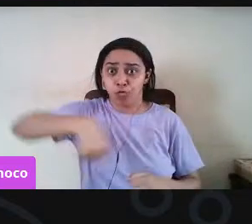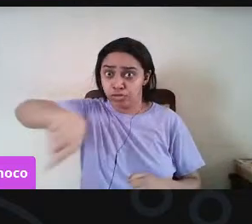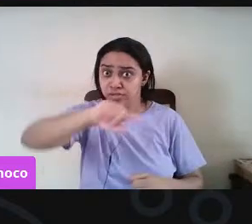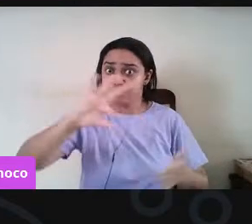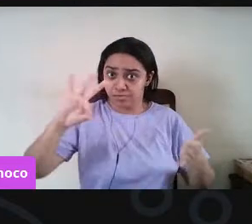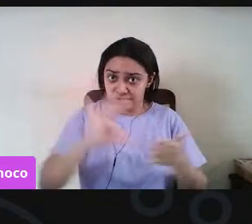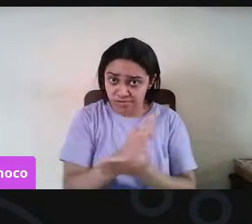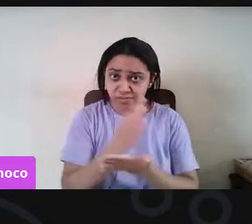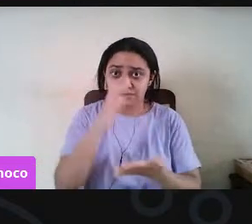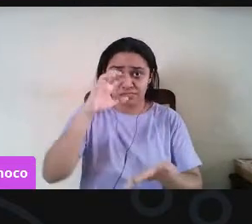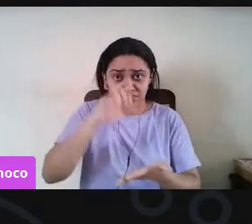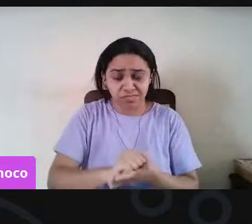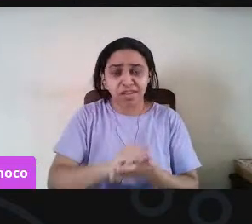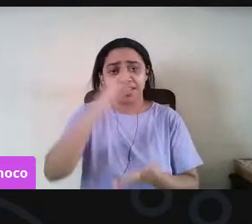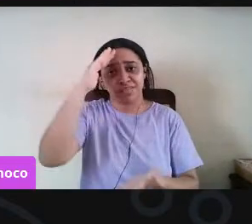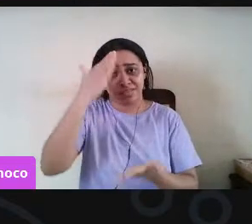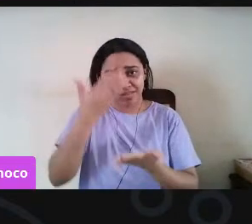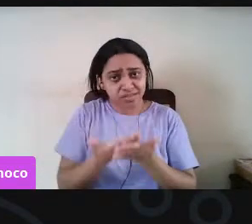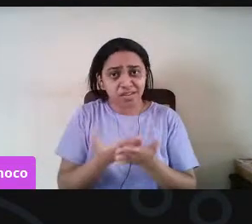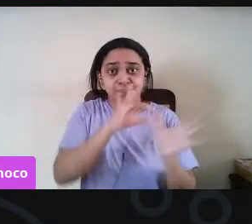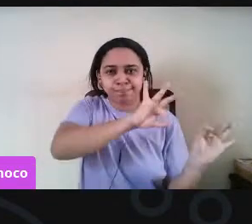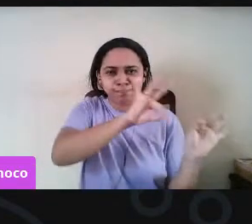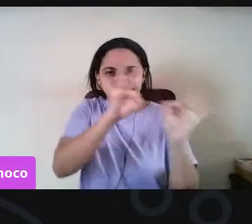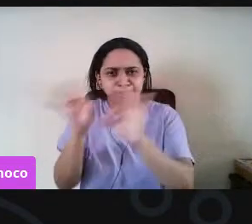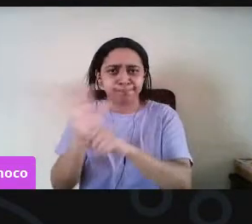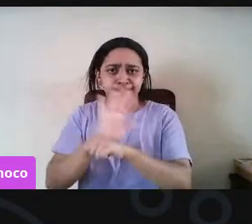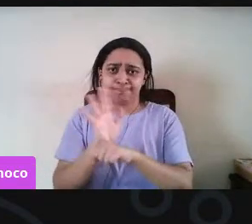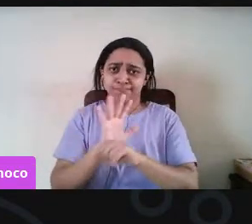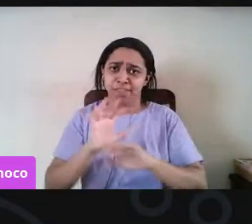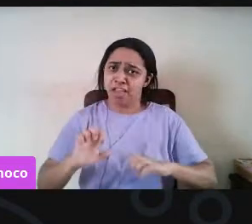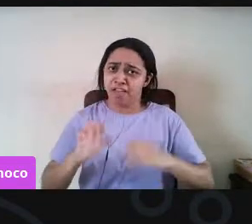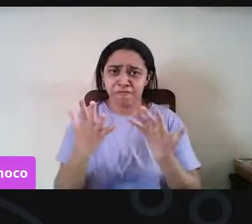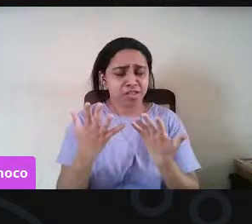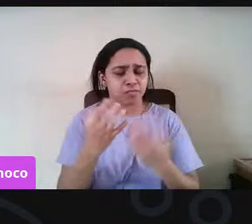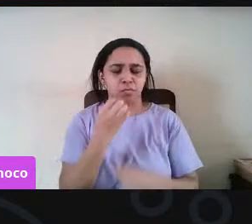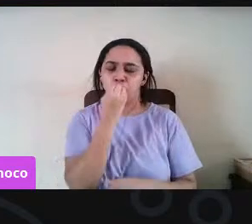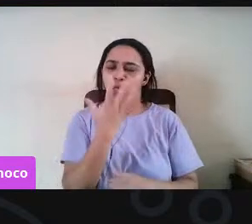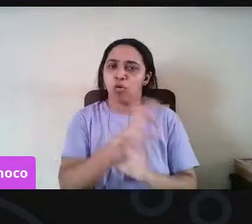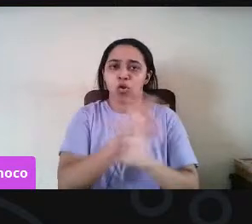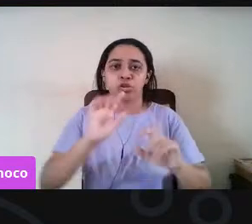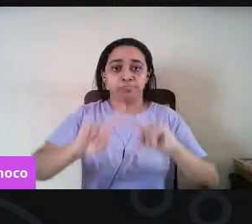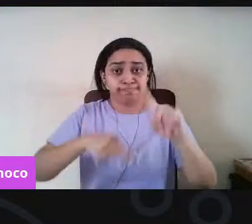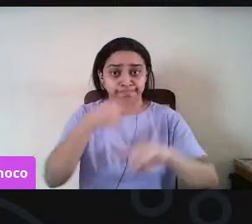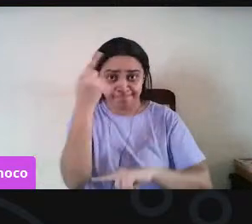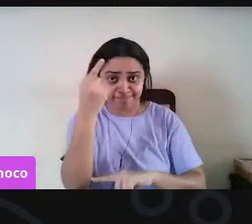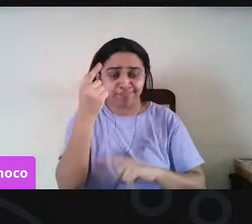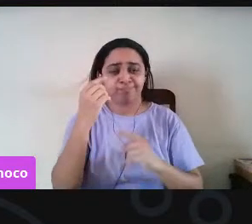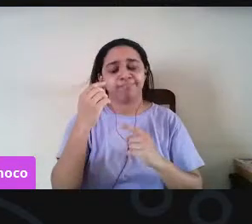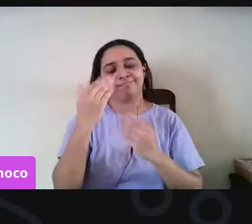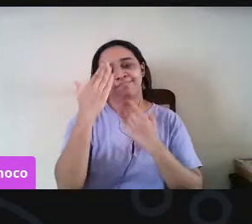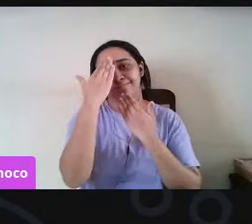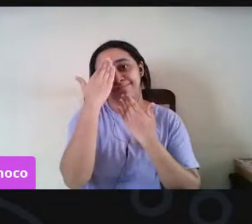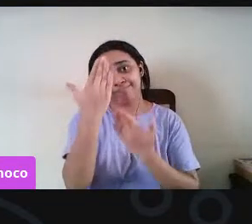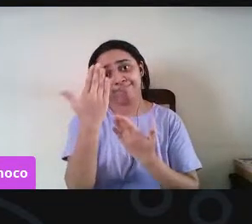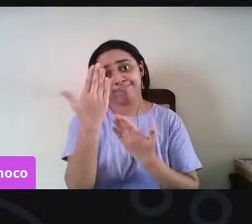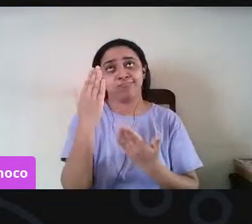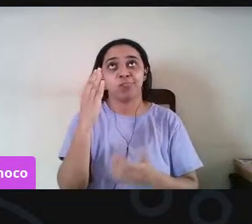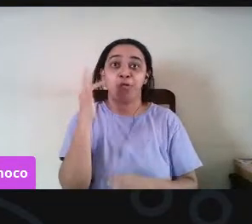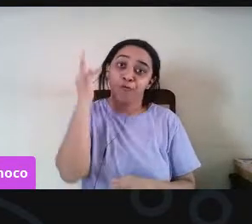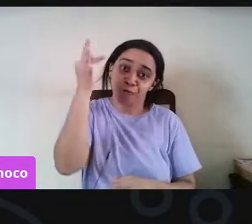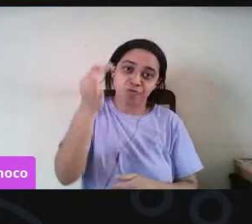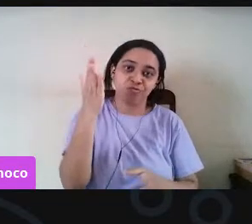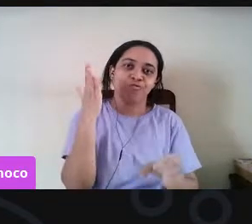estamos assistindo, esse evento não teria sido o sucesso que foi. Meu muito obrigada e nos encontramos no Ciclin.